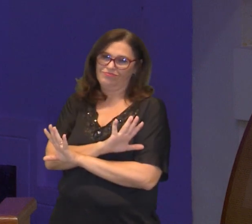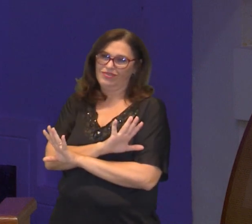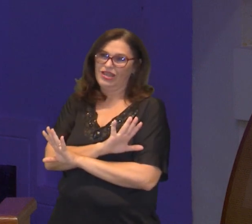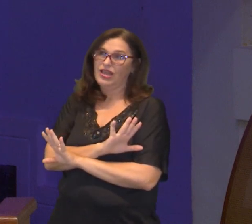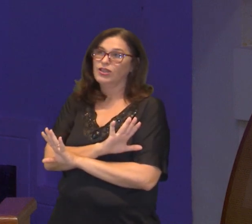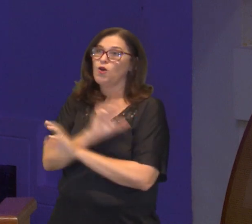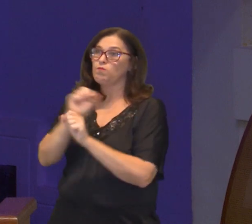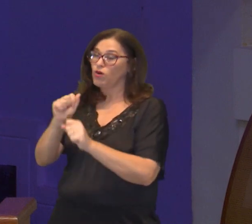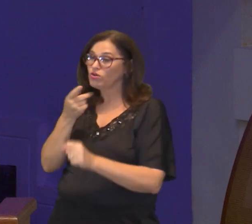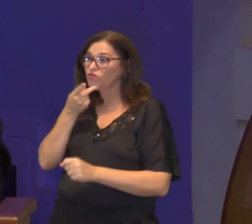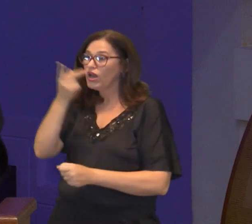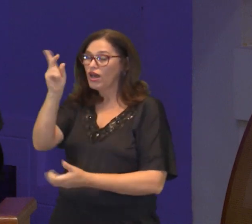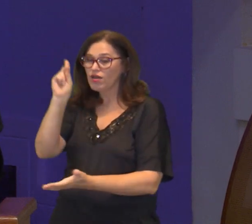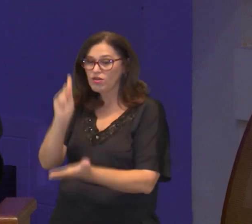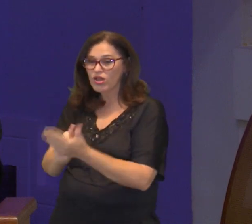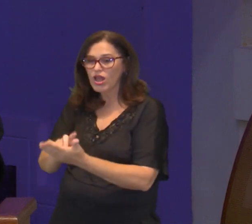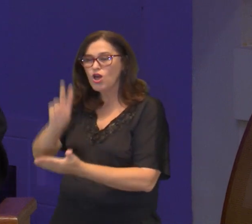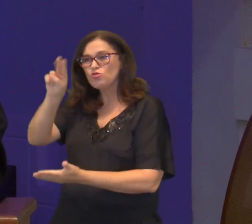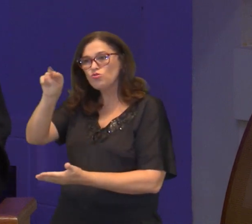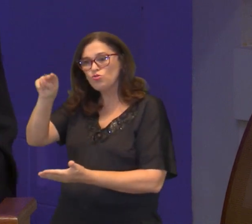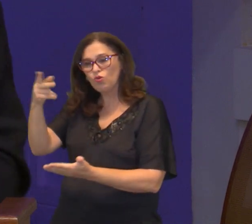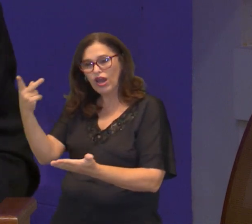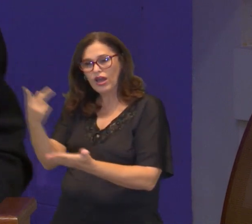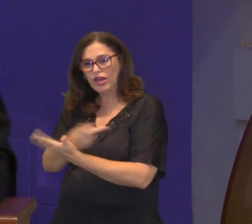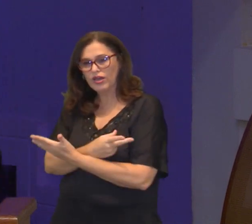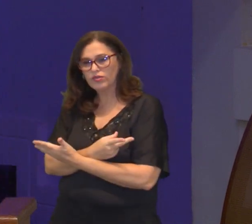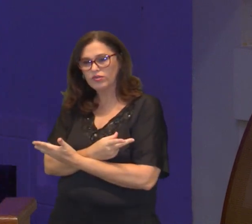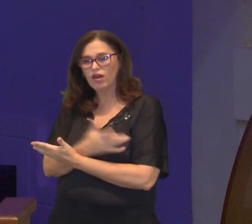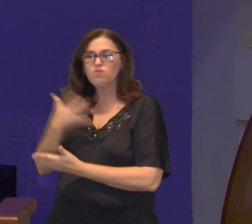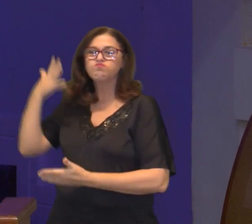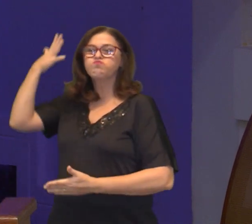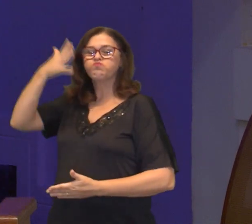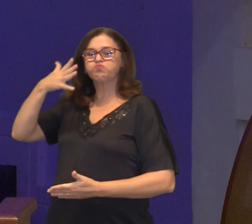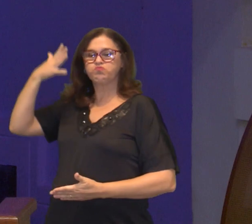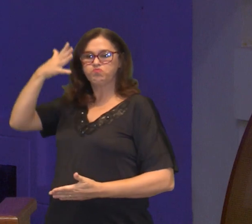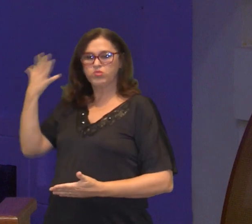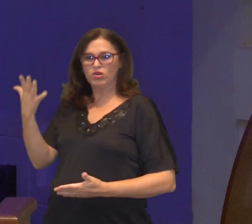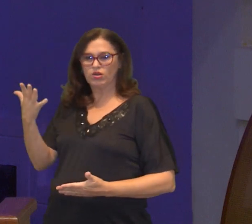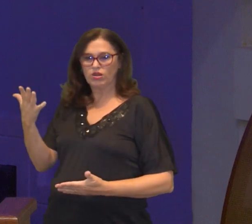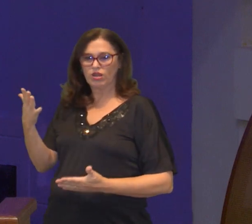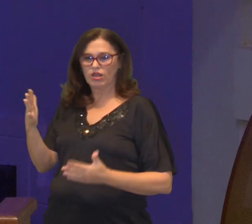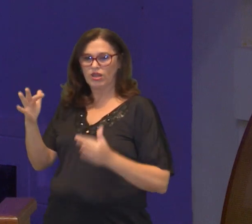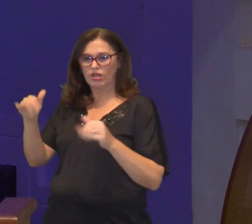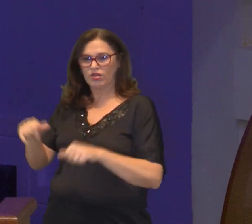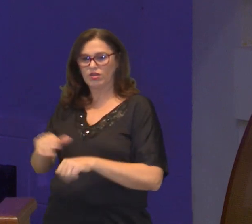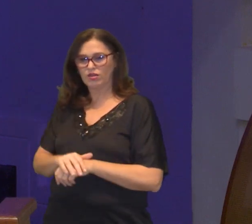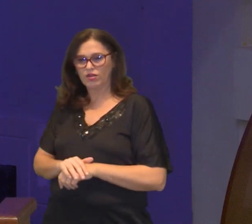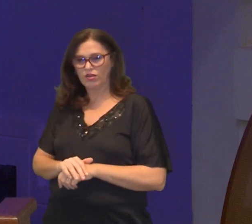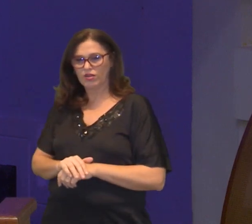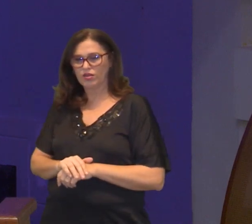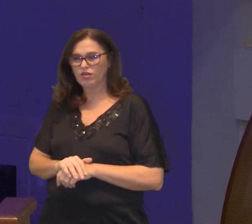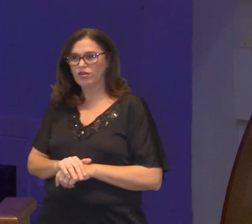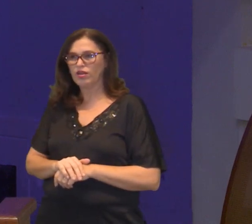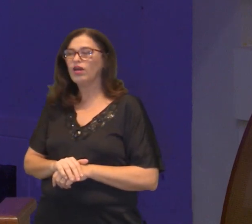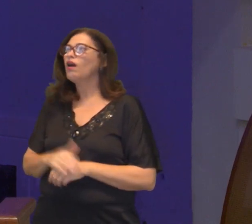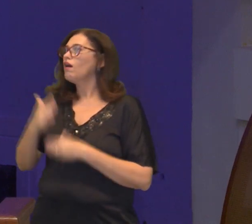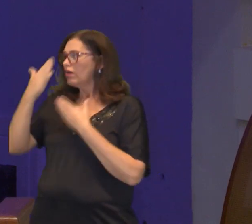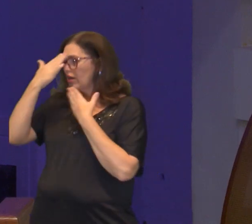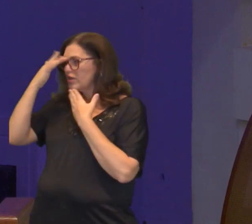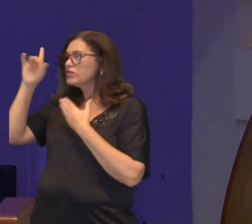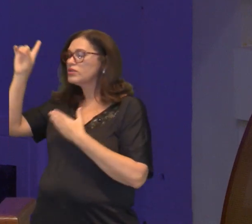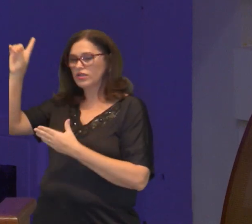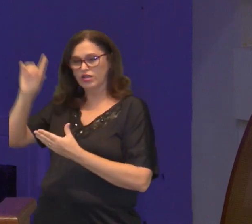sinceramente, nunca aconteceu de eu pregar um sermão, terminar o sermão e dizer: poxa, Senhor, graças a